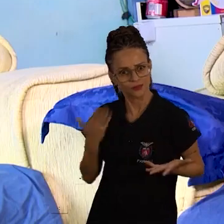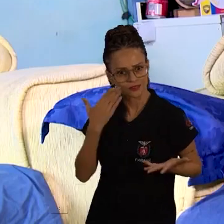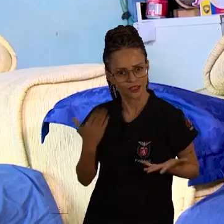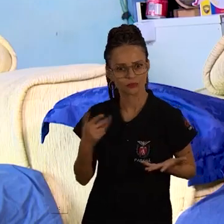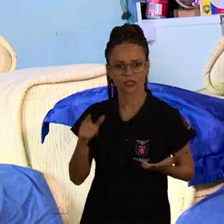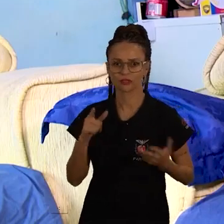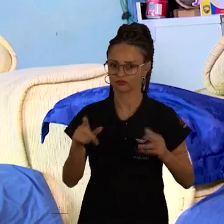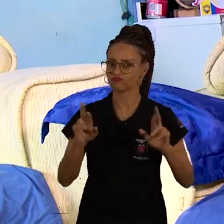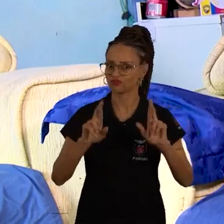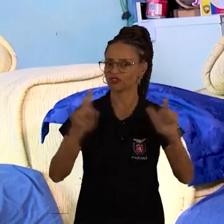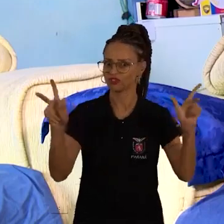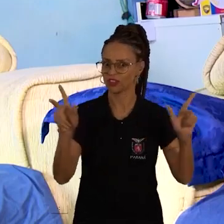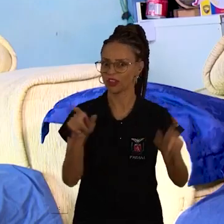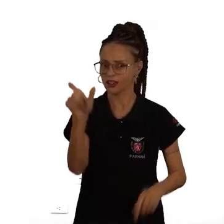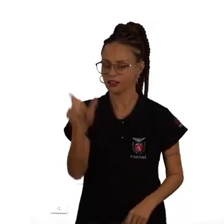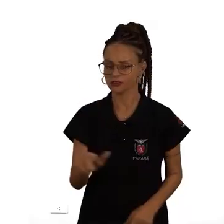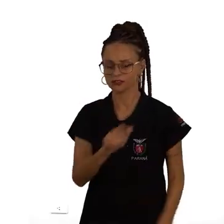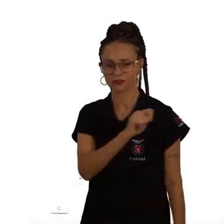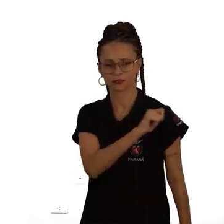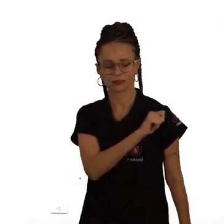Isso faz muita diferença para o aluno.